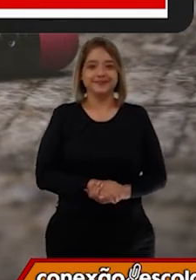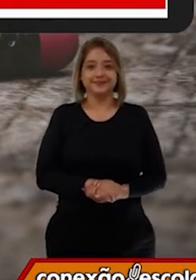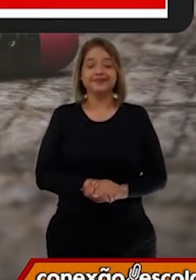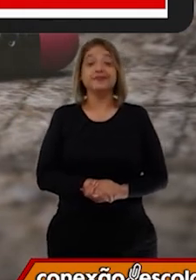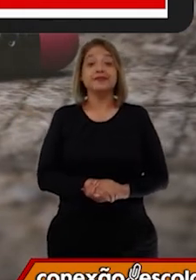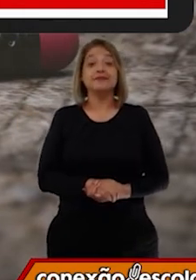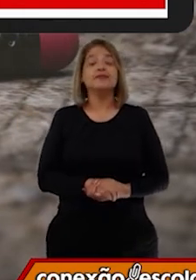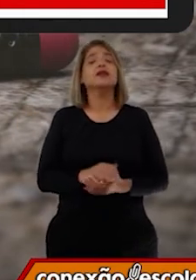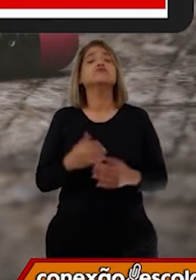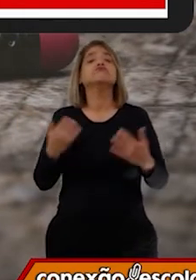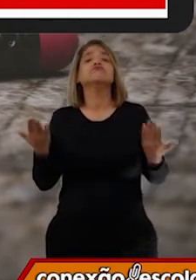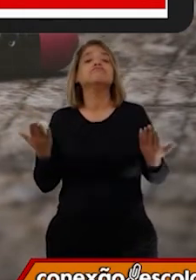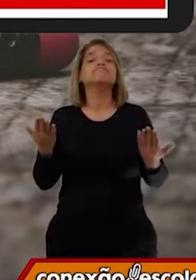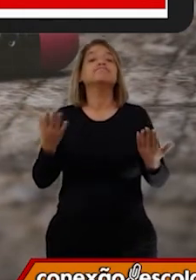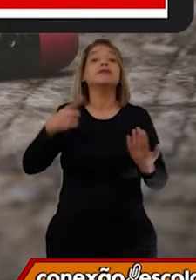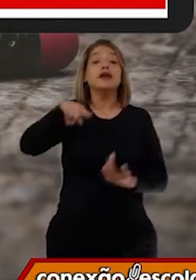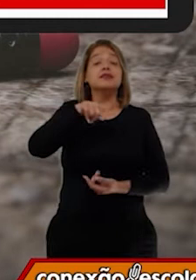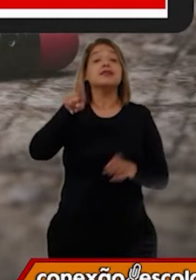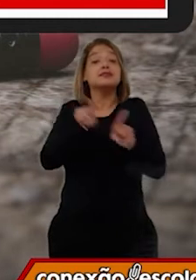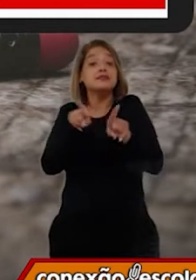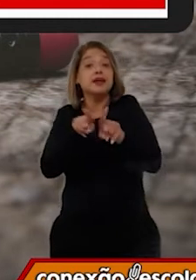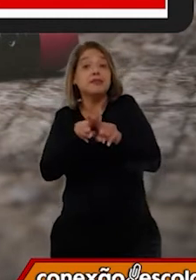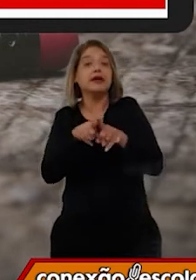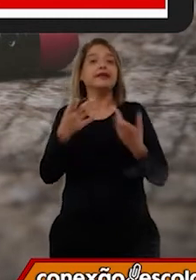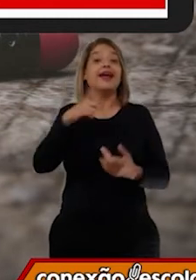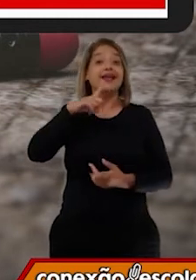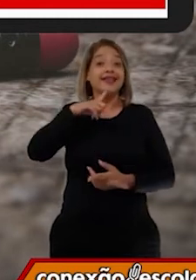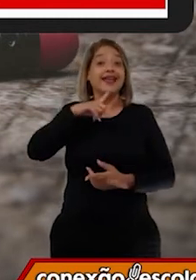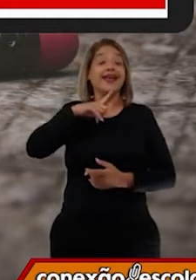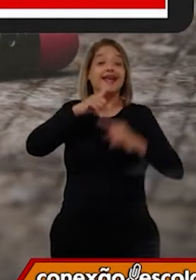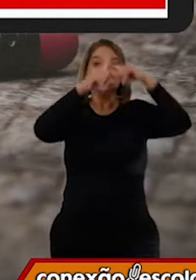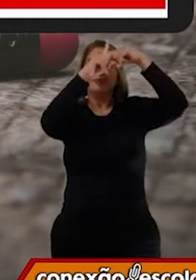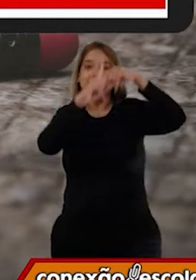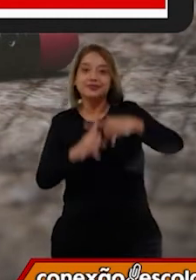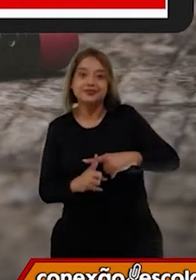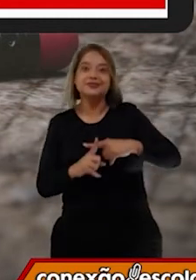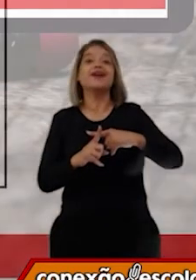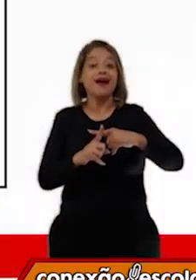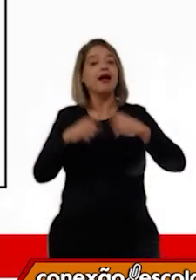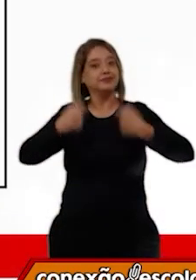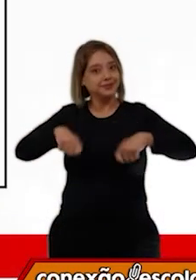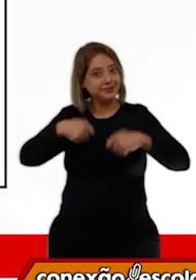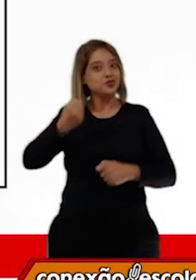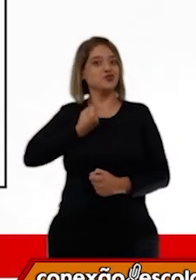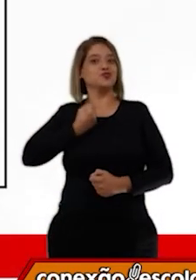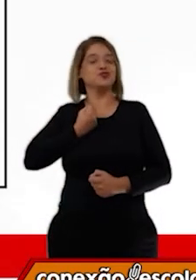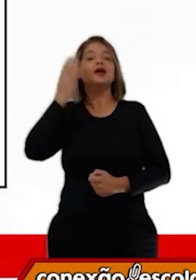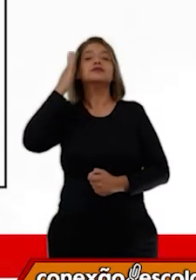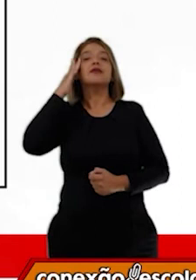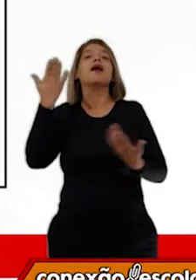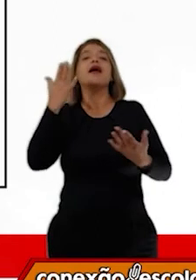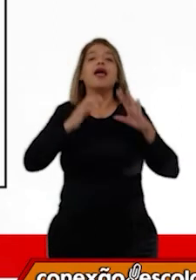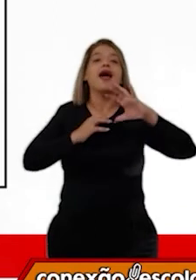E quando temos também algum campeonato, também usamos números para classificar